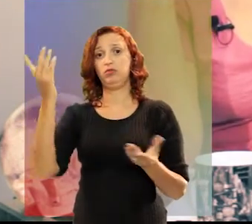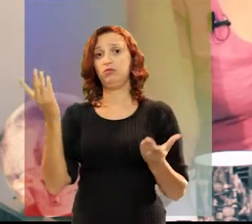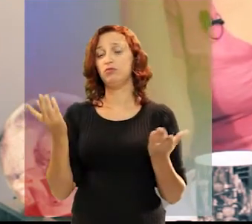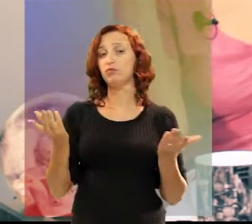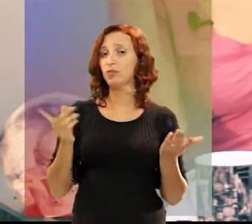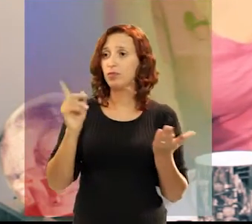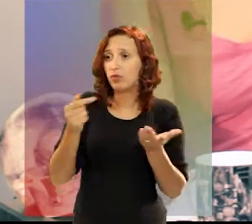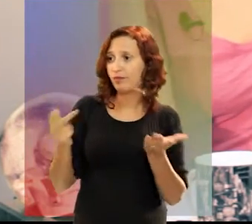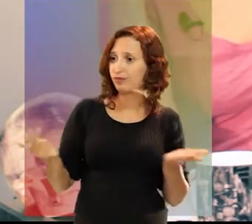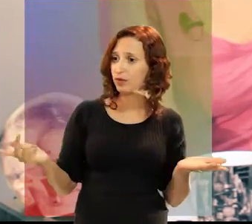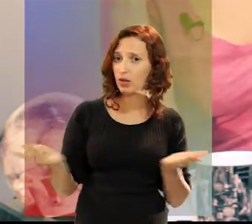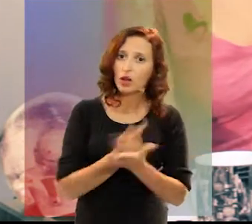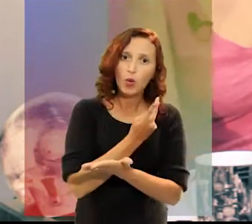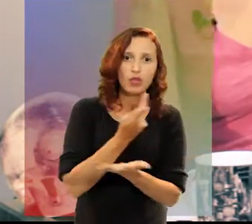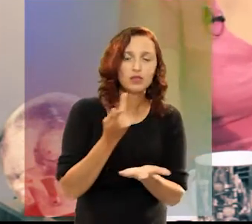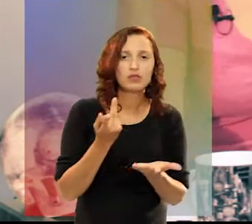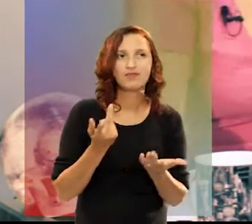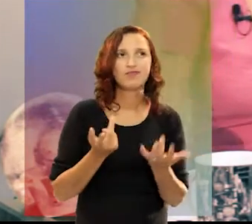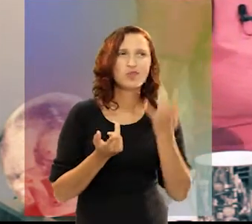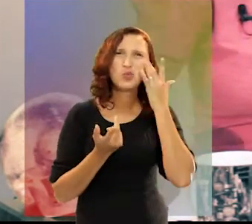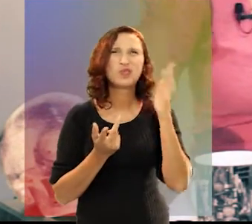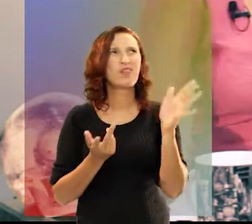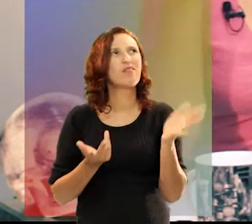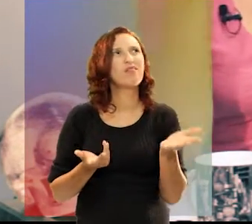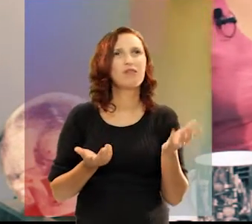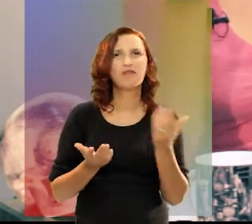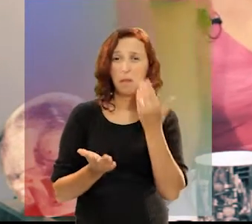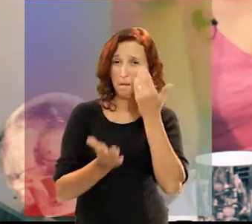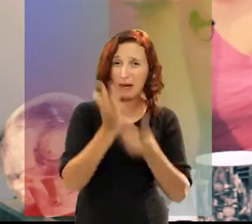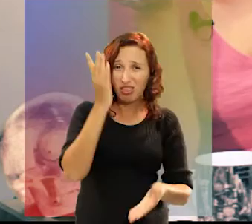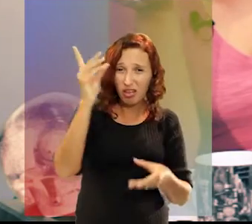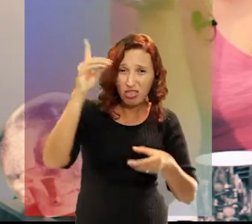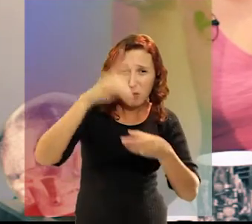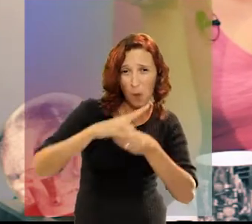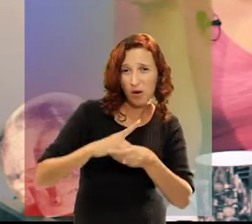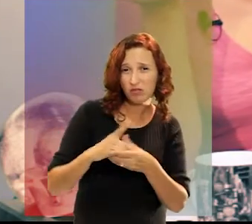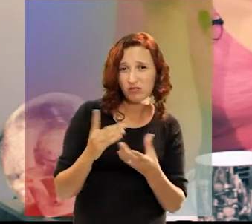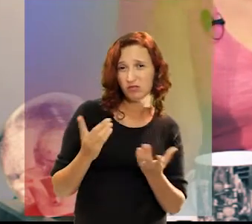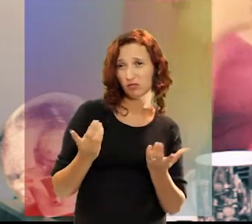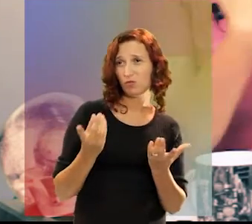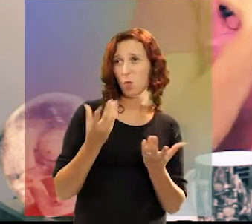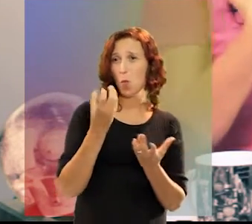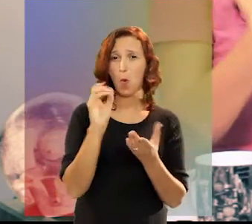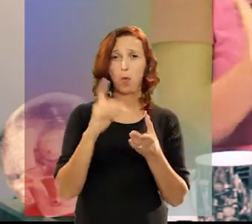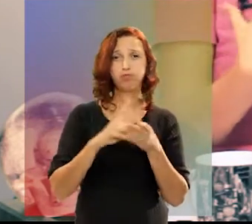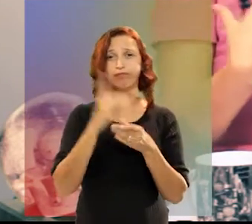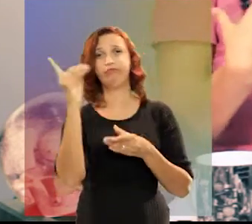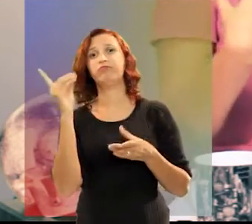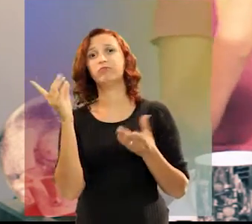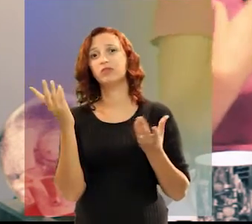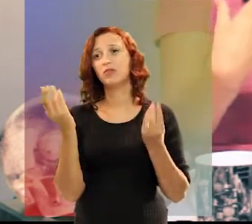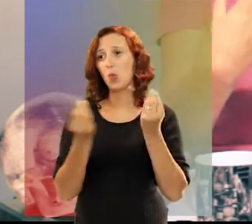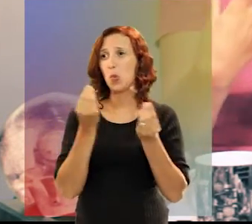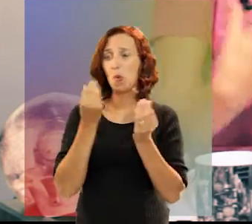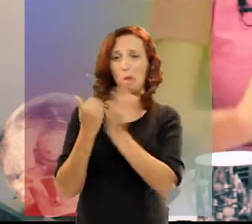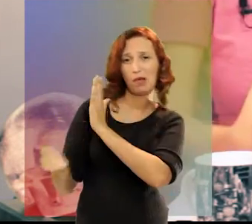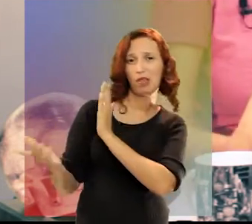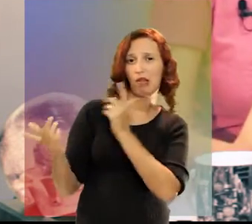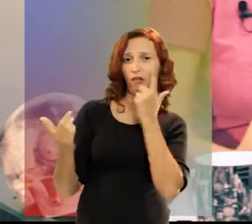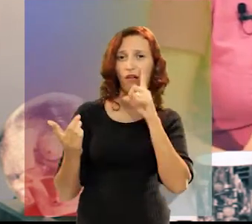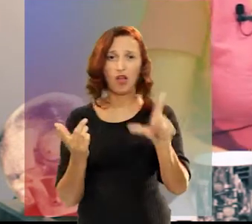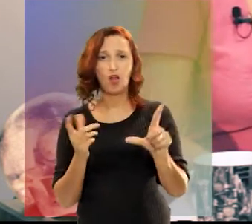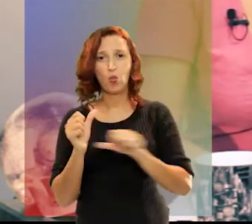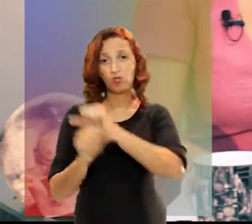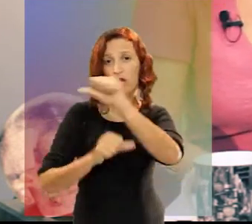tá, assim, à beira de, sei lá, não sei se de fato perdê-la, mas uma sensação de que nós estamos prestes